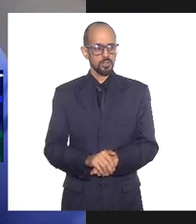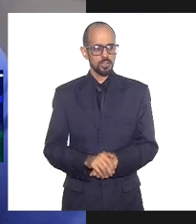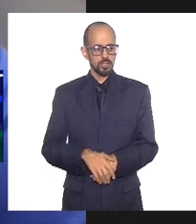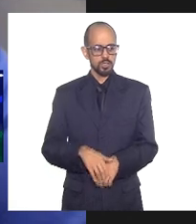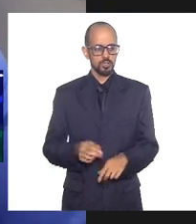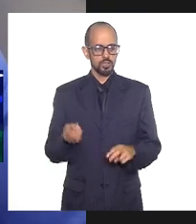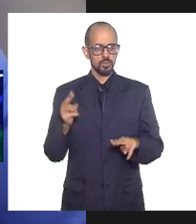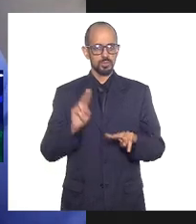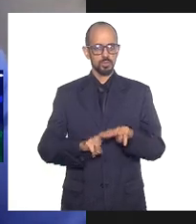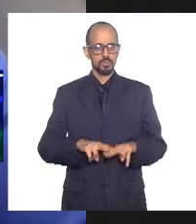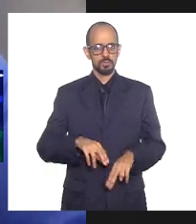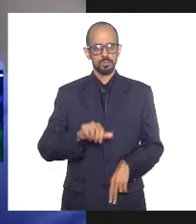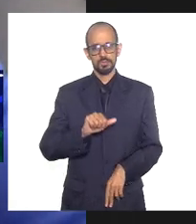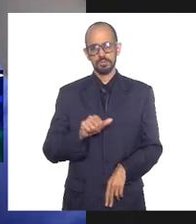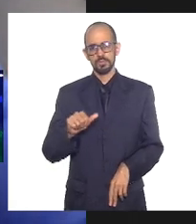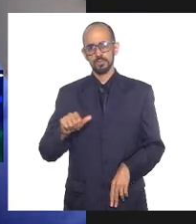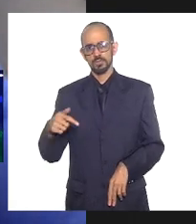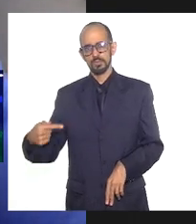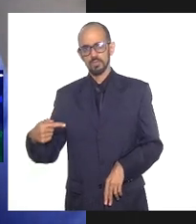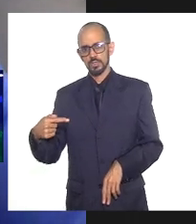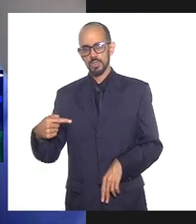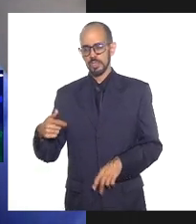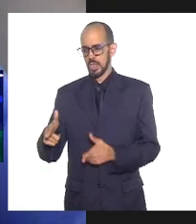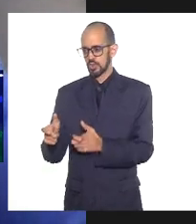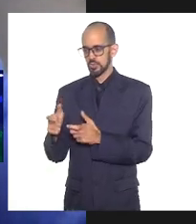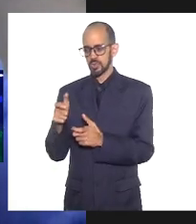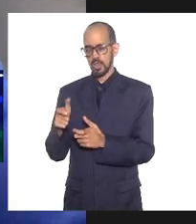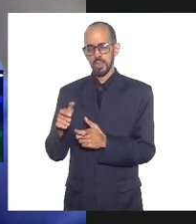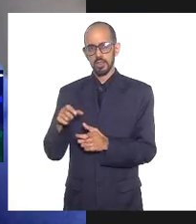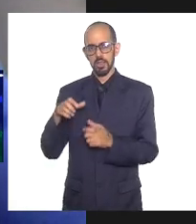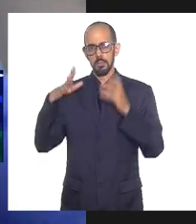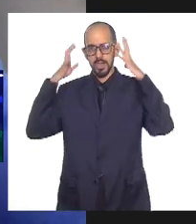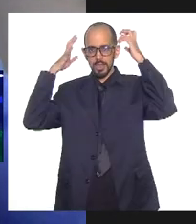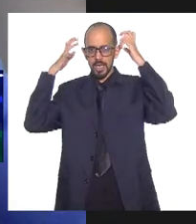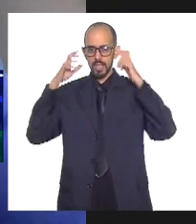117 fuzis com os assassinos de Marielle sem dar um tiro.